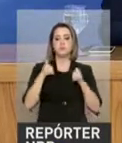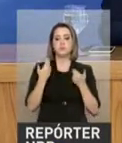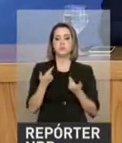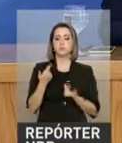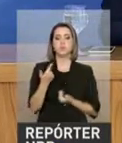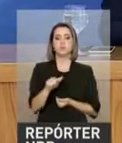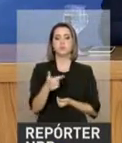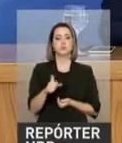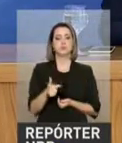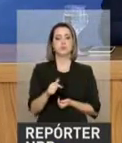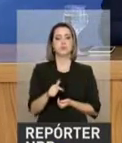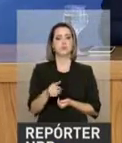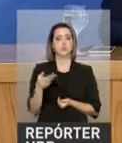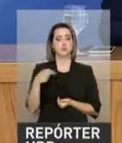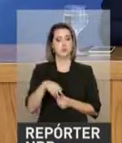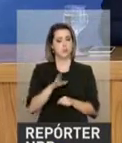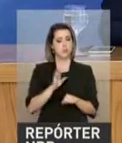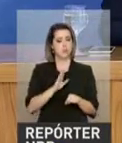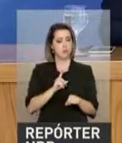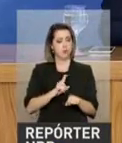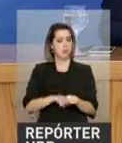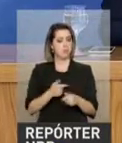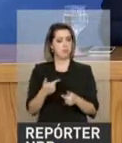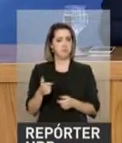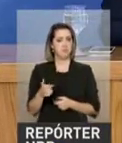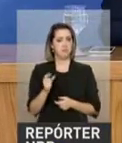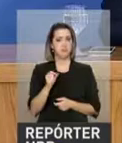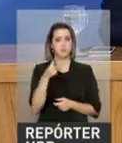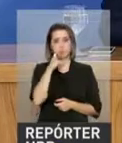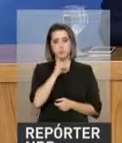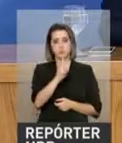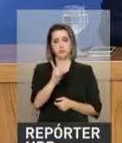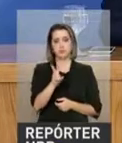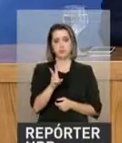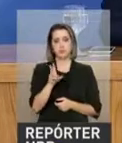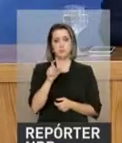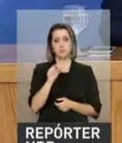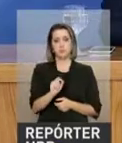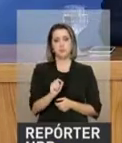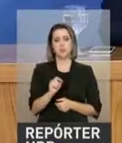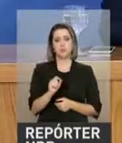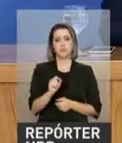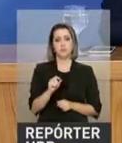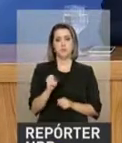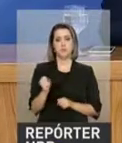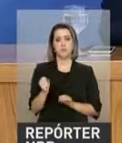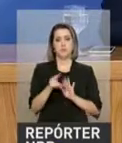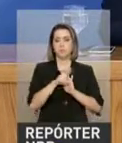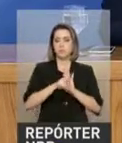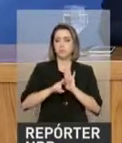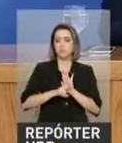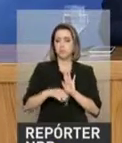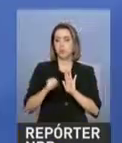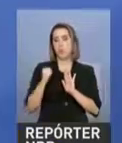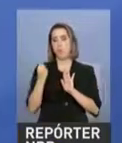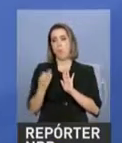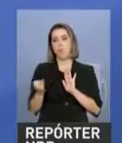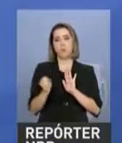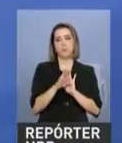não temos, neste momento, nenhuma visão de medidas ou